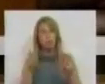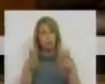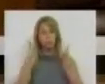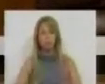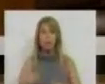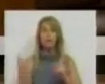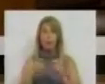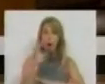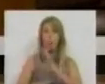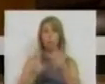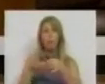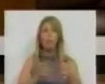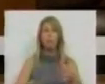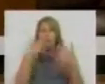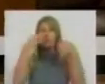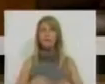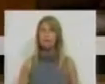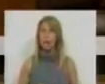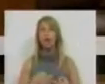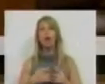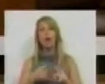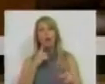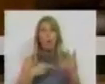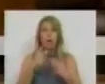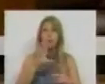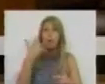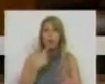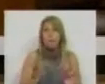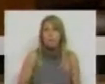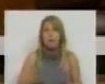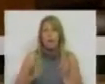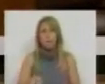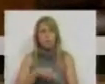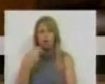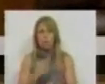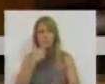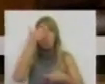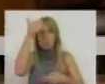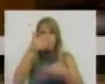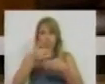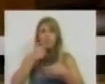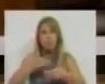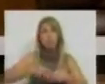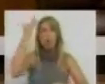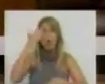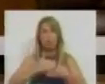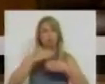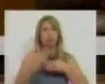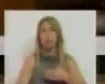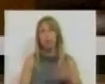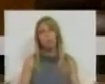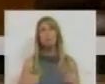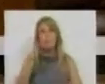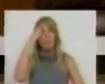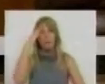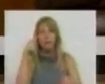séria, de forma responsável, criticando quando é necessário criticar. É preciso derrubar os muros, também mentais, que têm sido construídos.